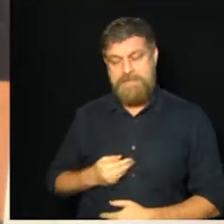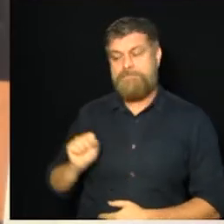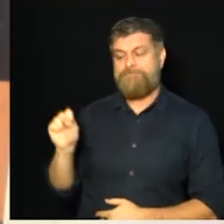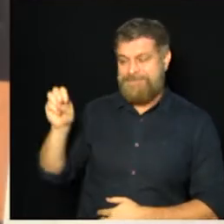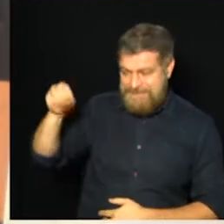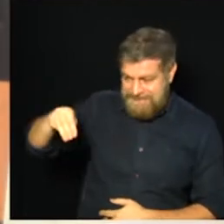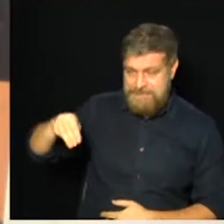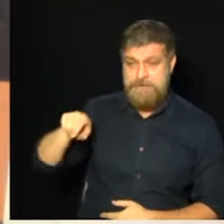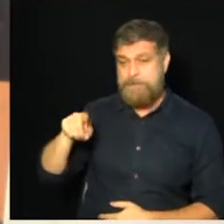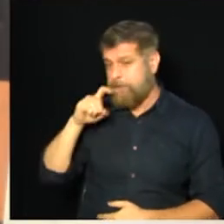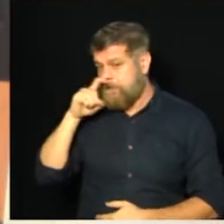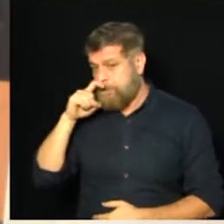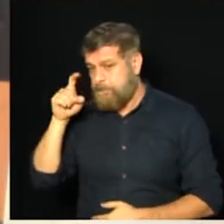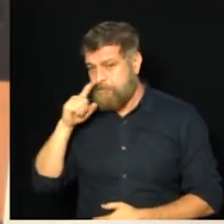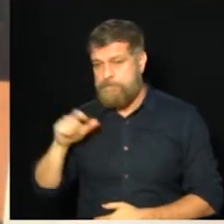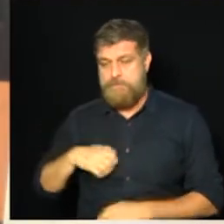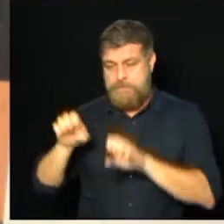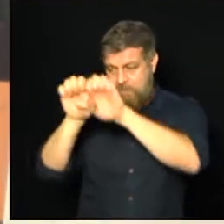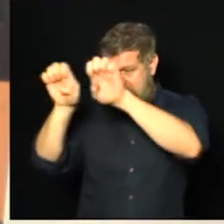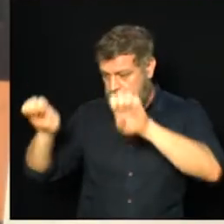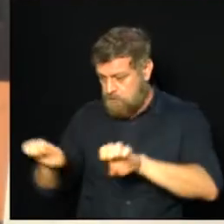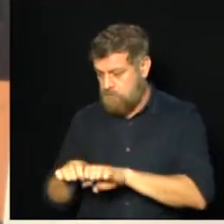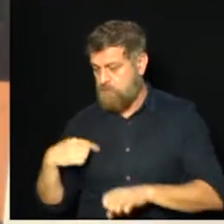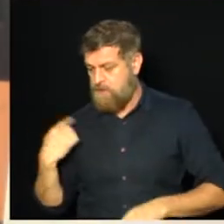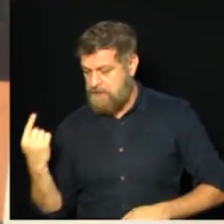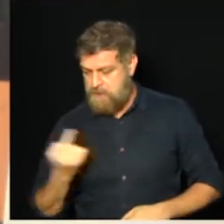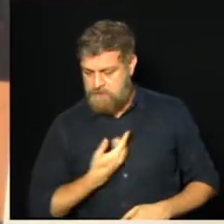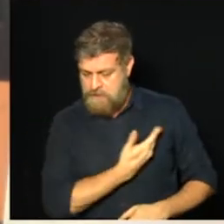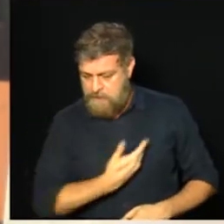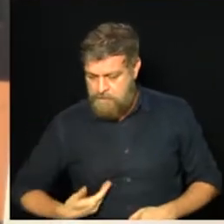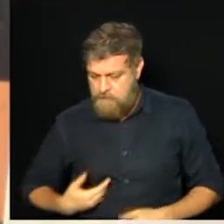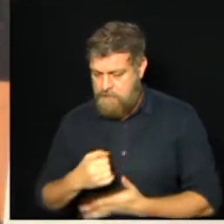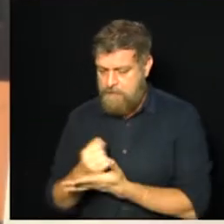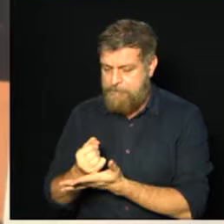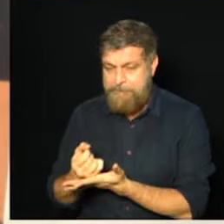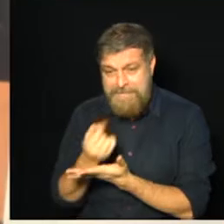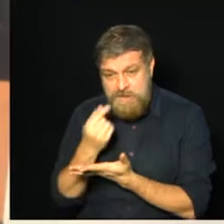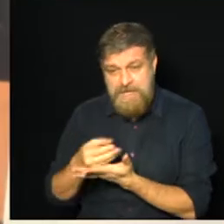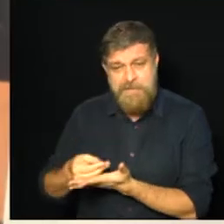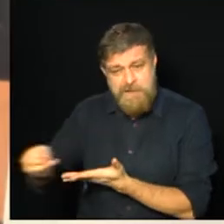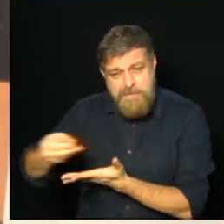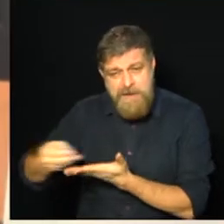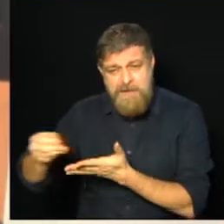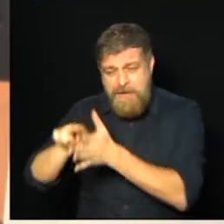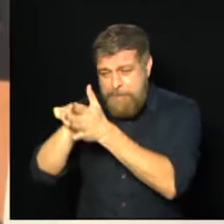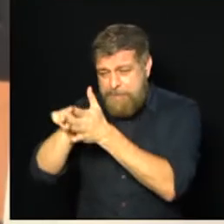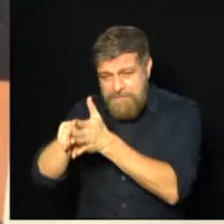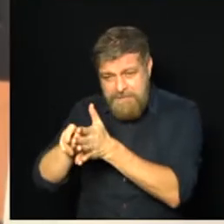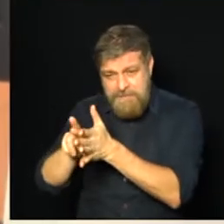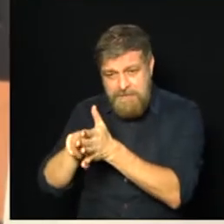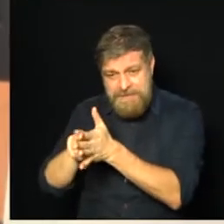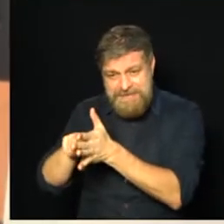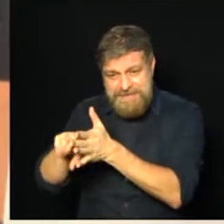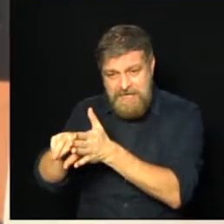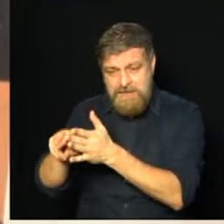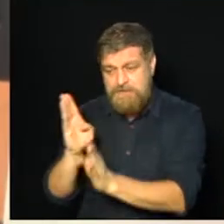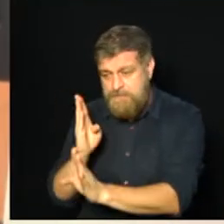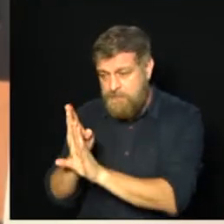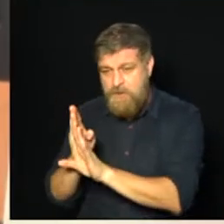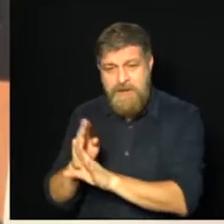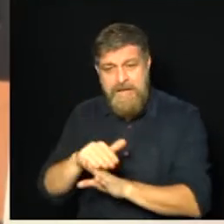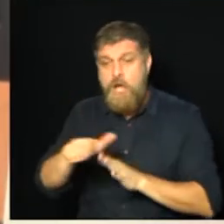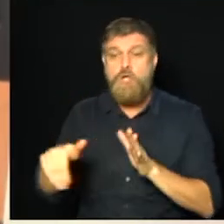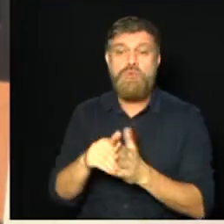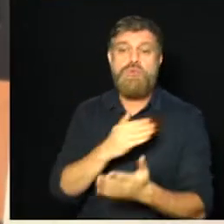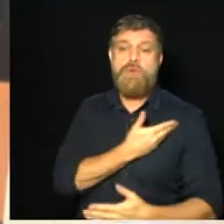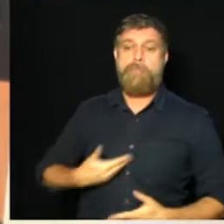todo o acessório é público, a estrutura é nossa, fornecimento de medicamento, exame diagnóstico, tudo é público, o público controla tudo.